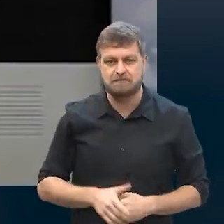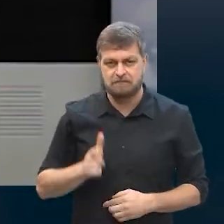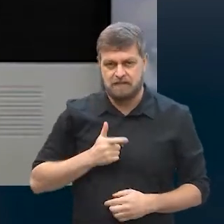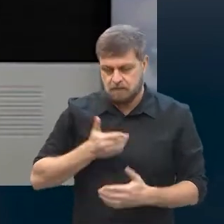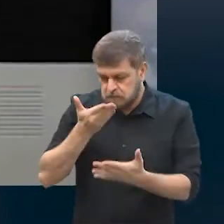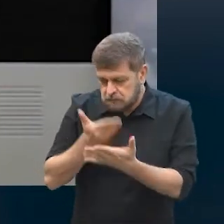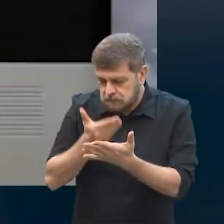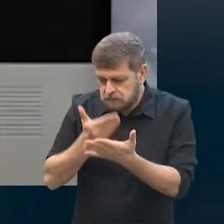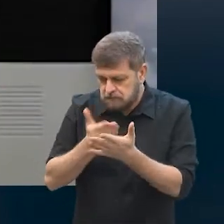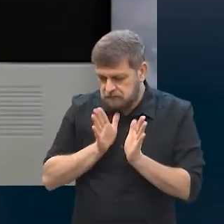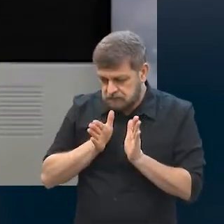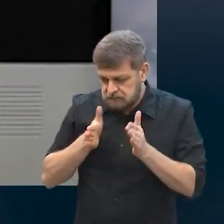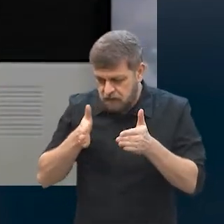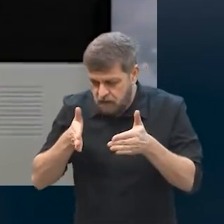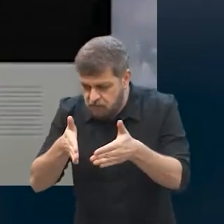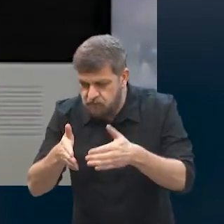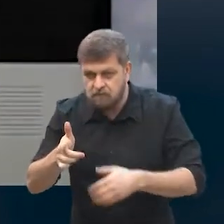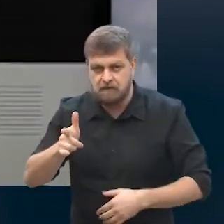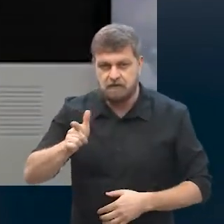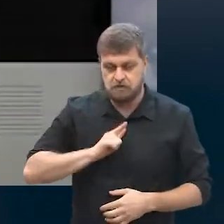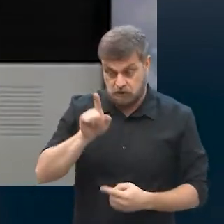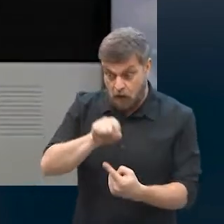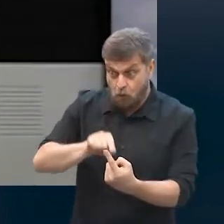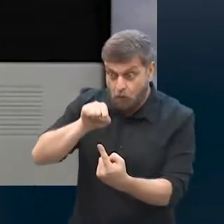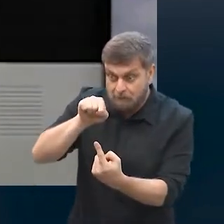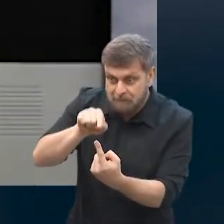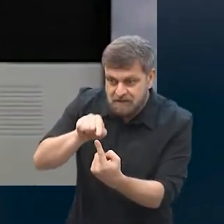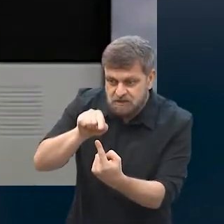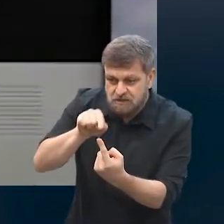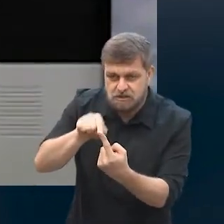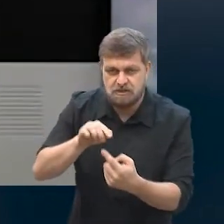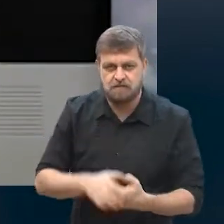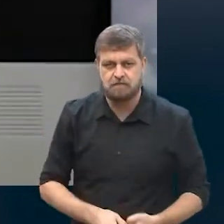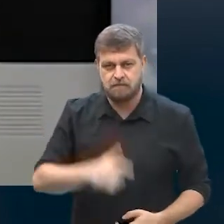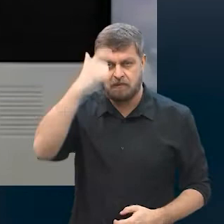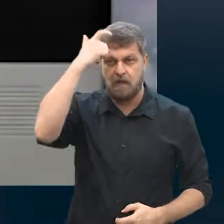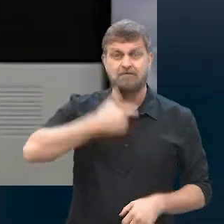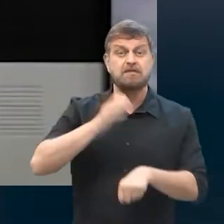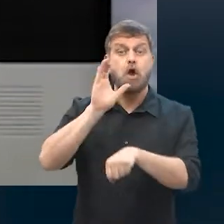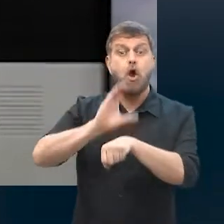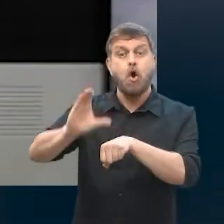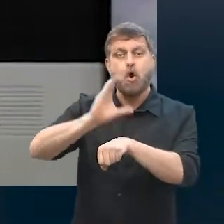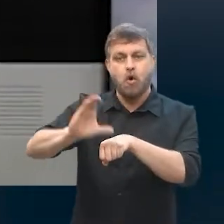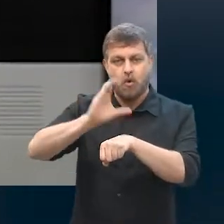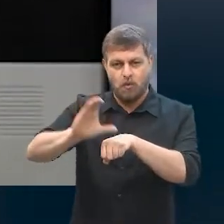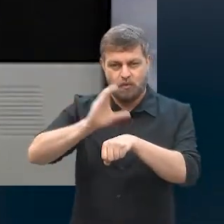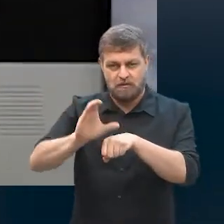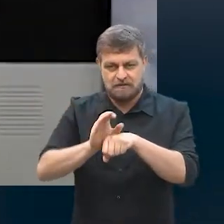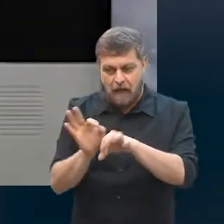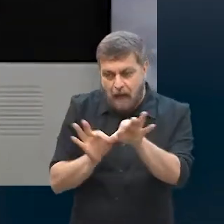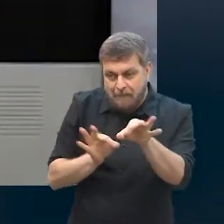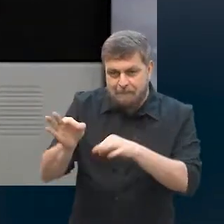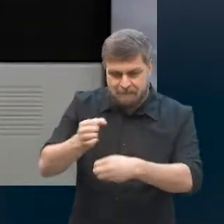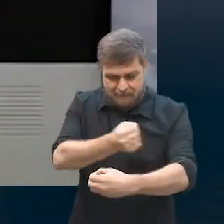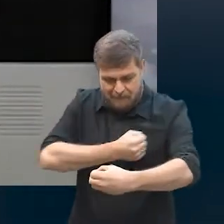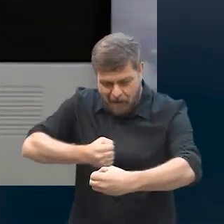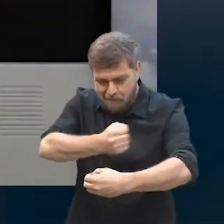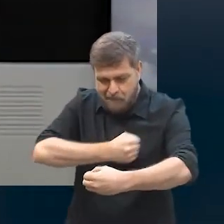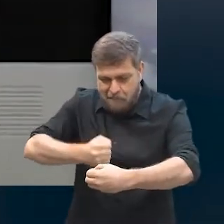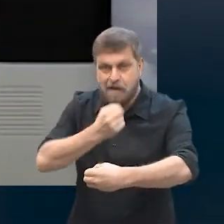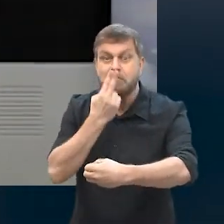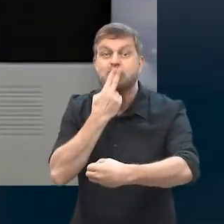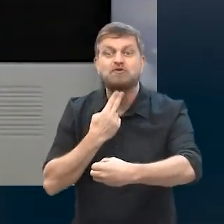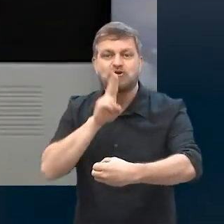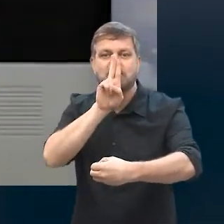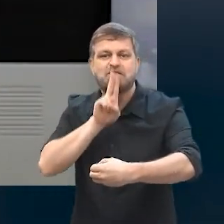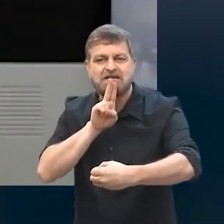muito quando eu tenho um objetivo. E eu fiz um curso para mestre de